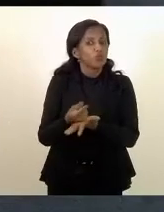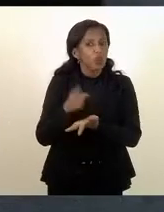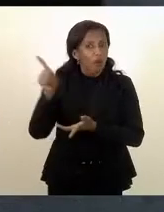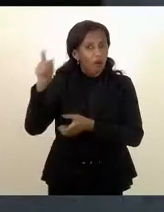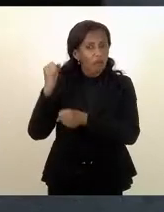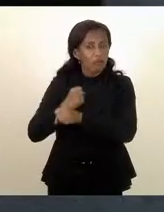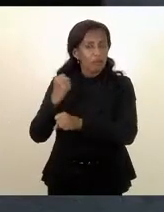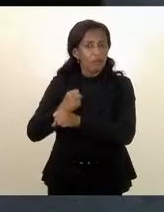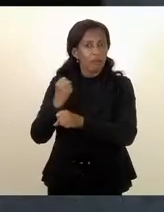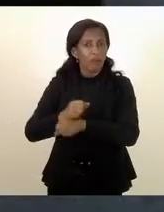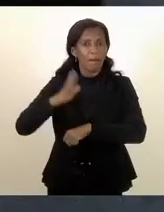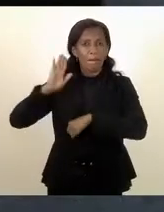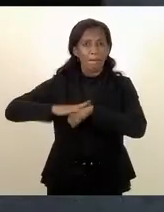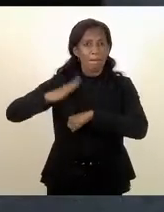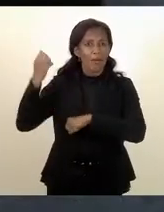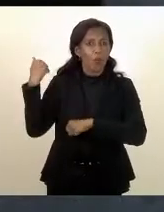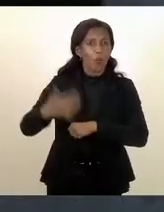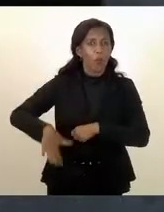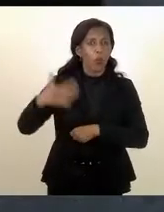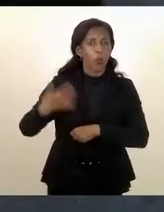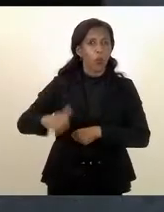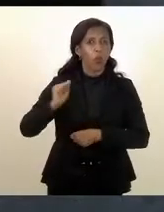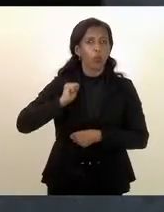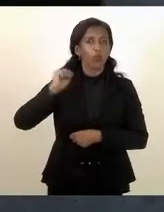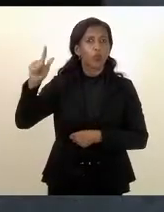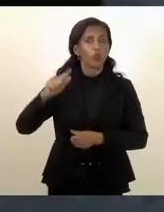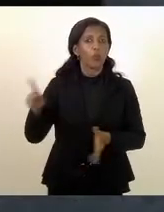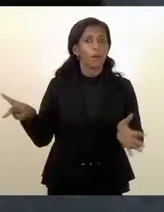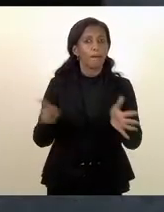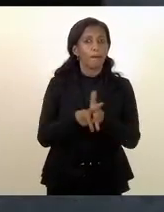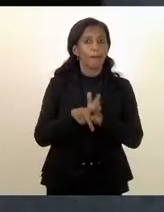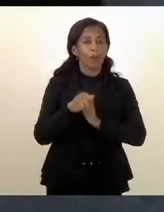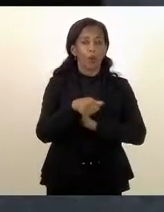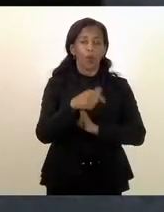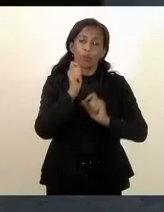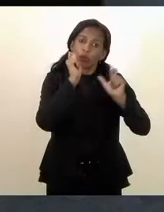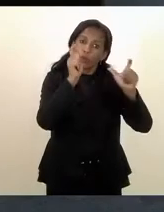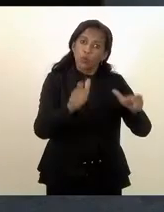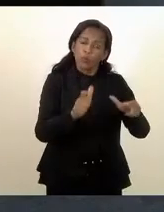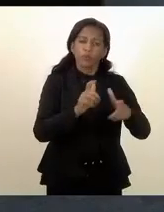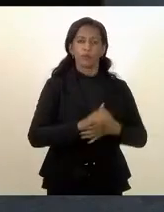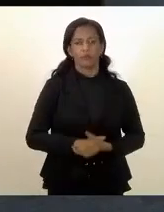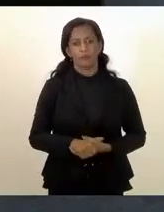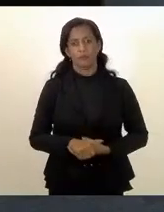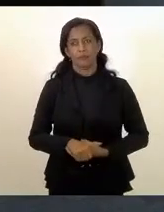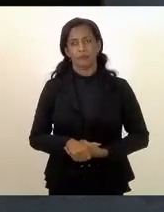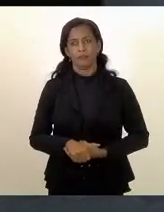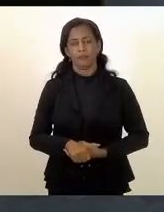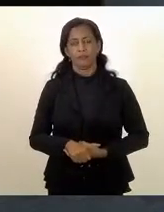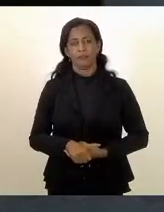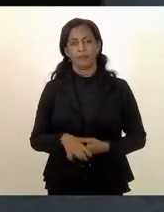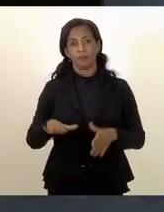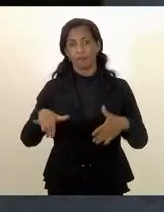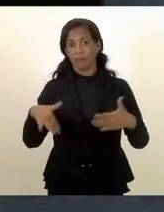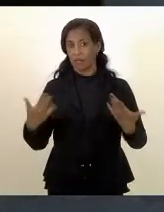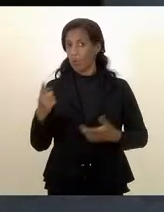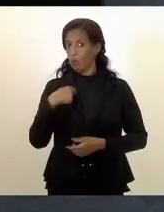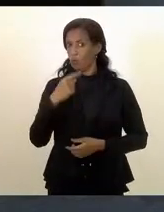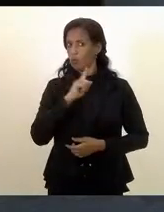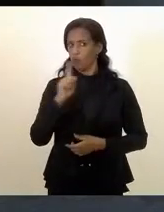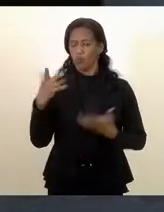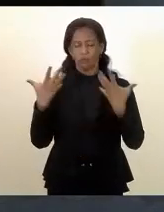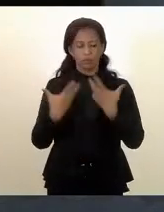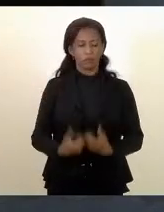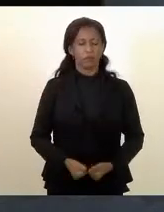custou mais cara do que propriamente o custo daquilo então não vou aceitar